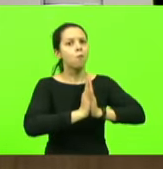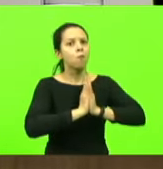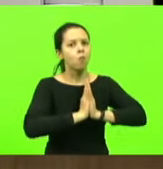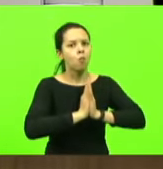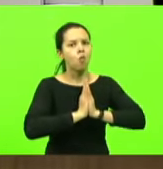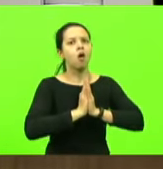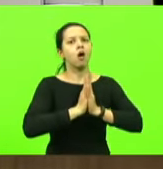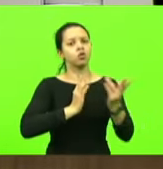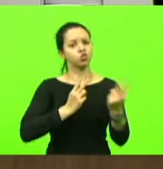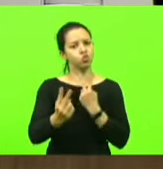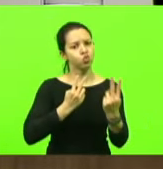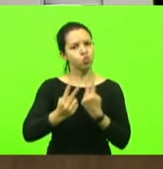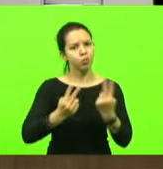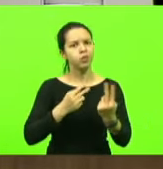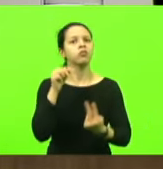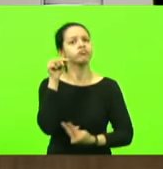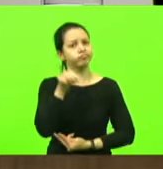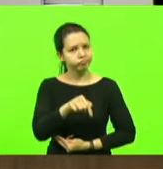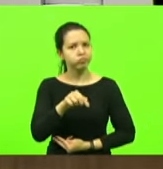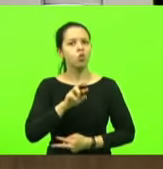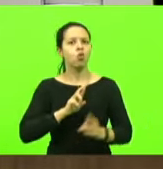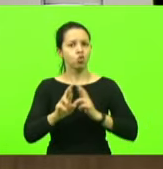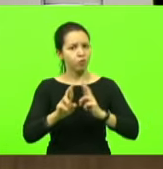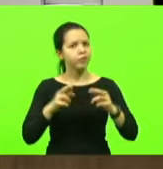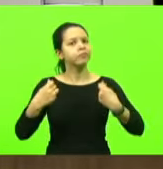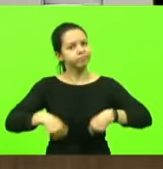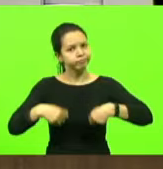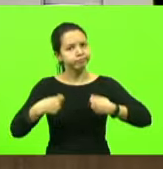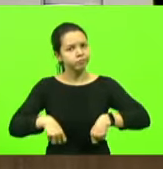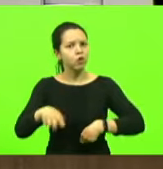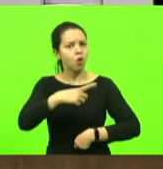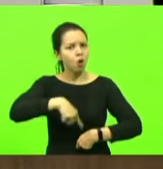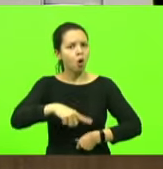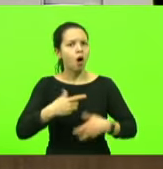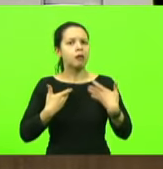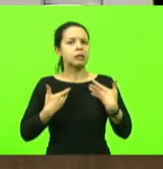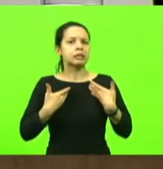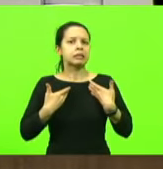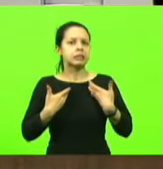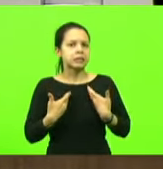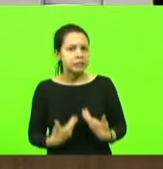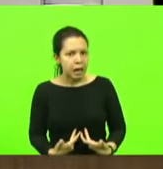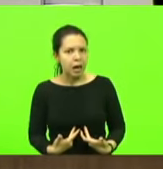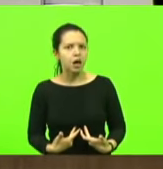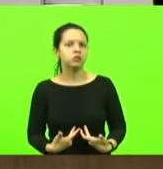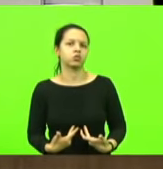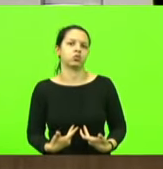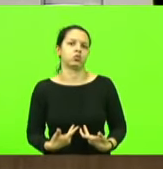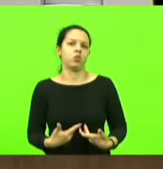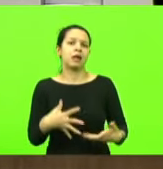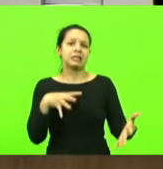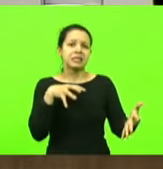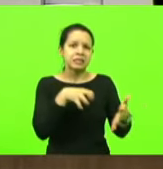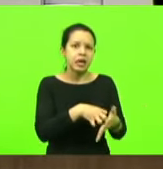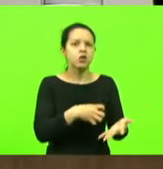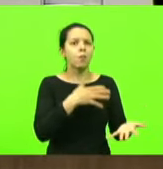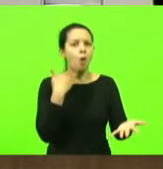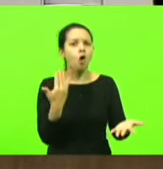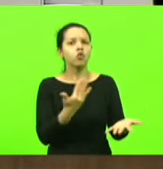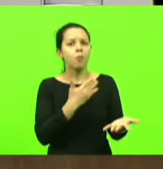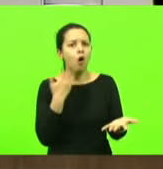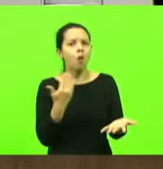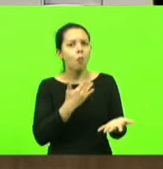logo essa rodovia. Que a gente está cansado, deputado Ismael, de atender acidente com morte todos os